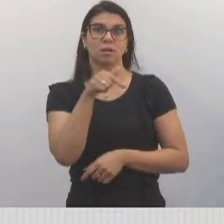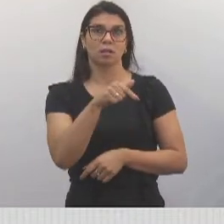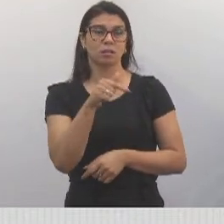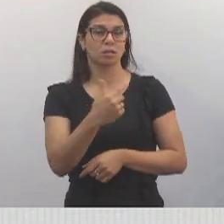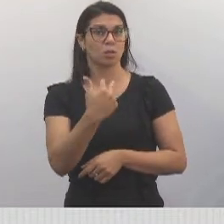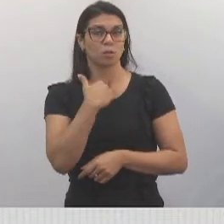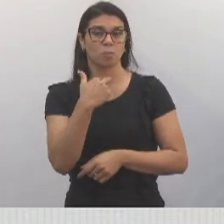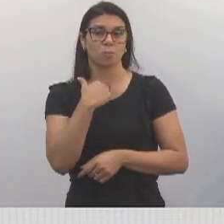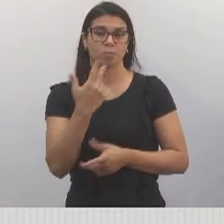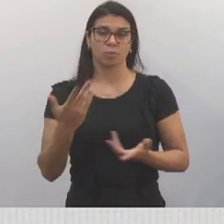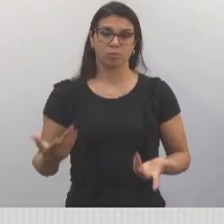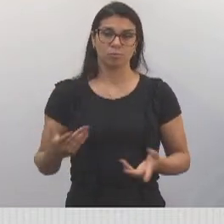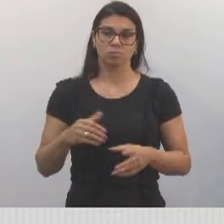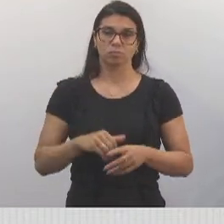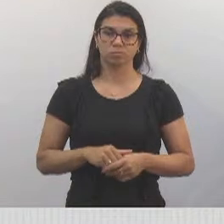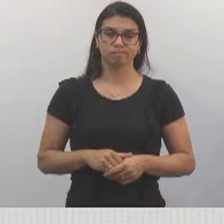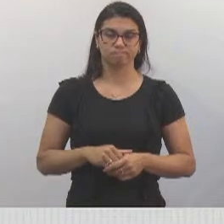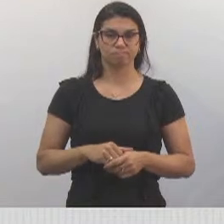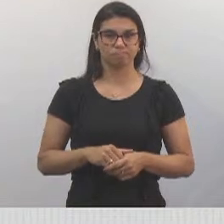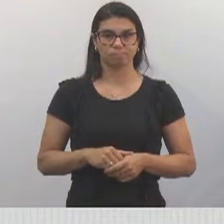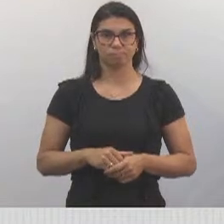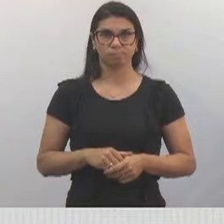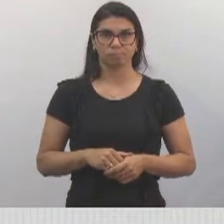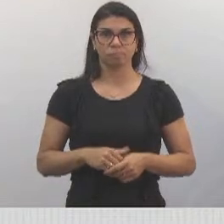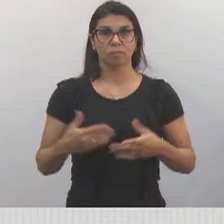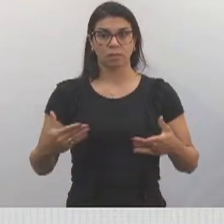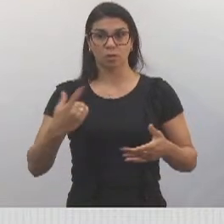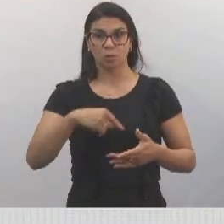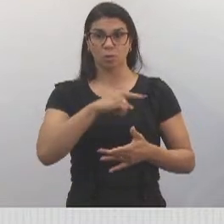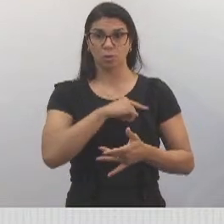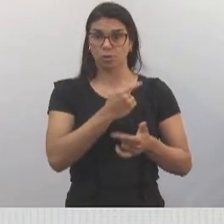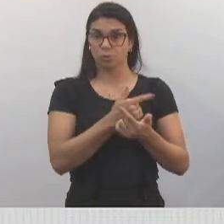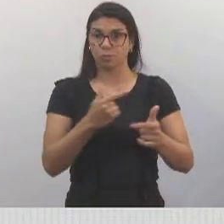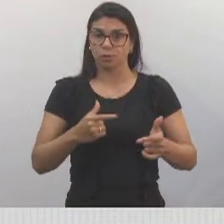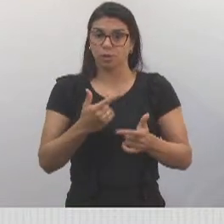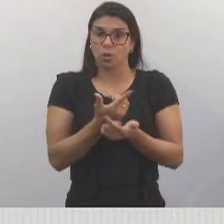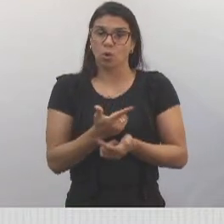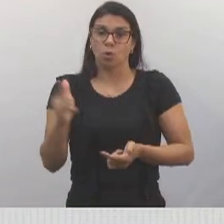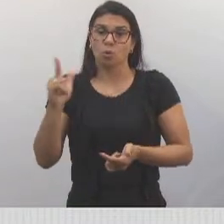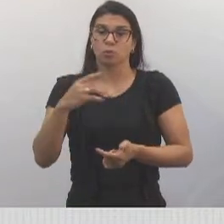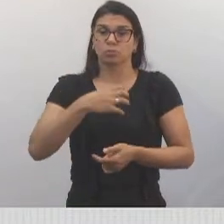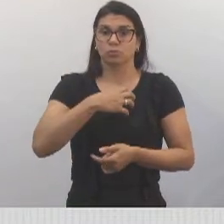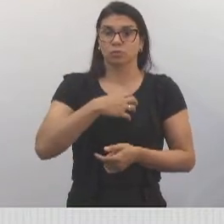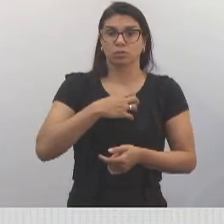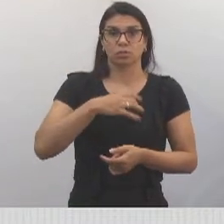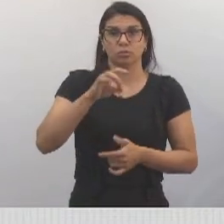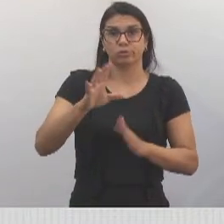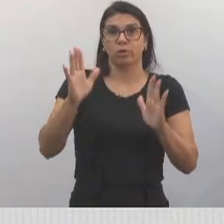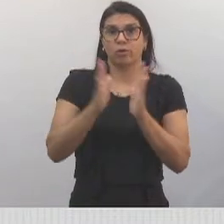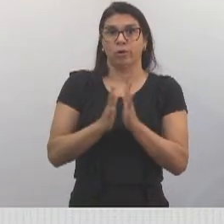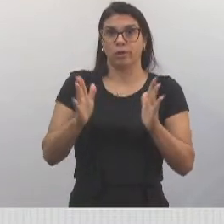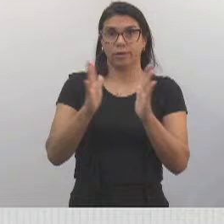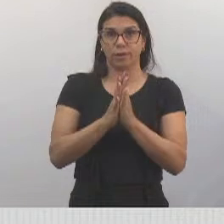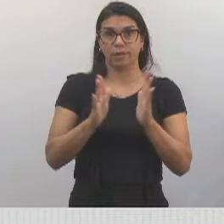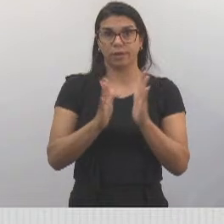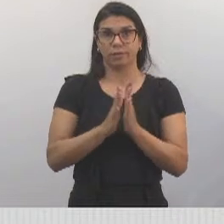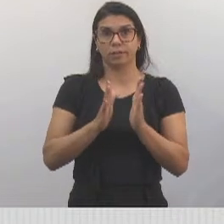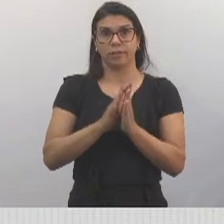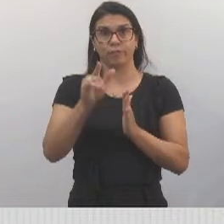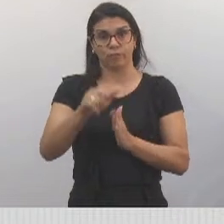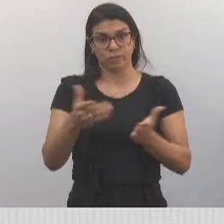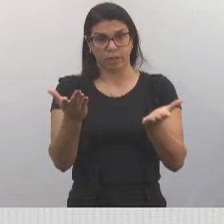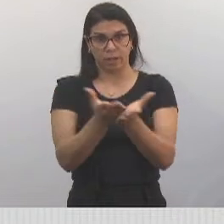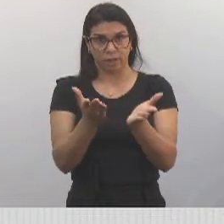e a vida das pessoas. É um absurdo isso. Então a gente não tem outra alternativa senão rezar. Todo mundo, você que é